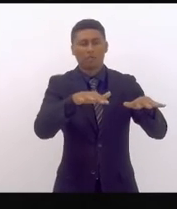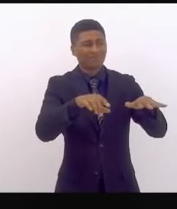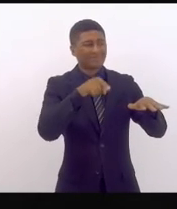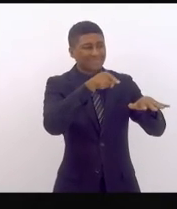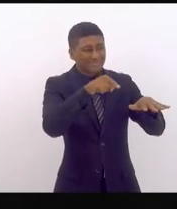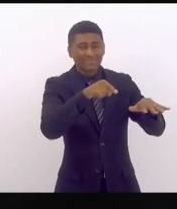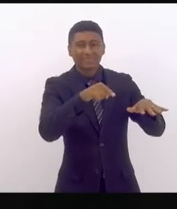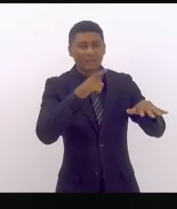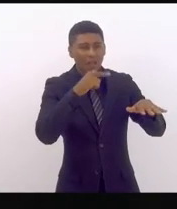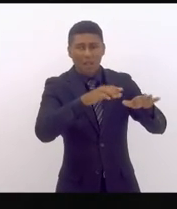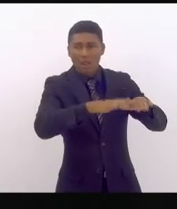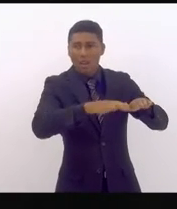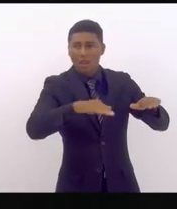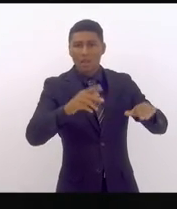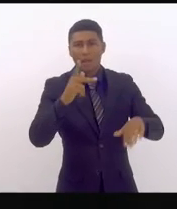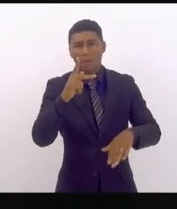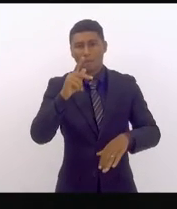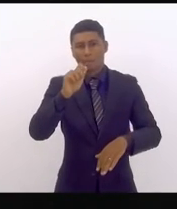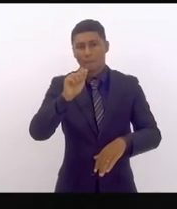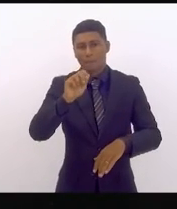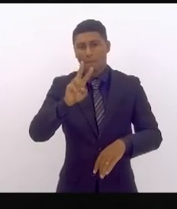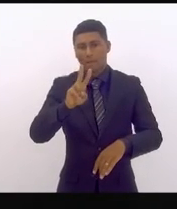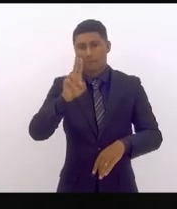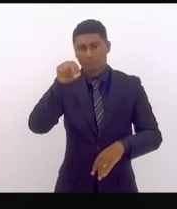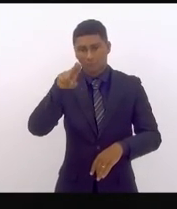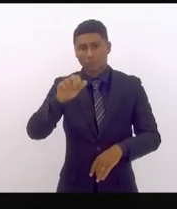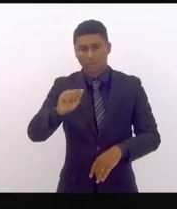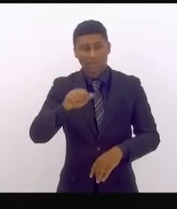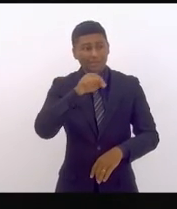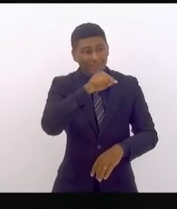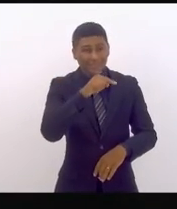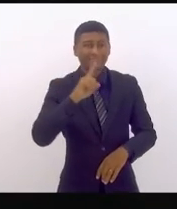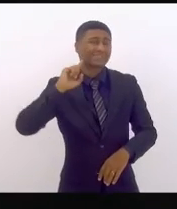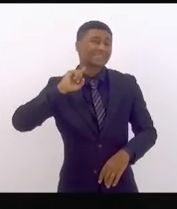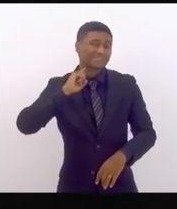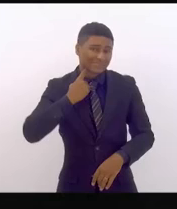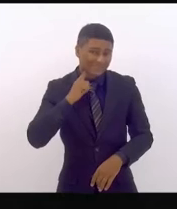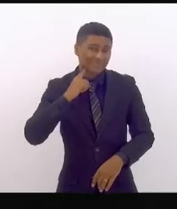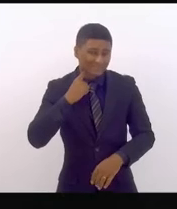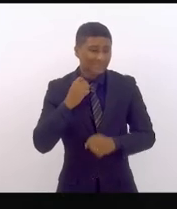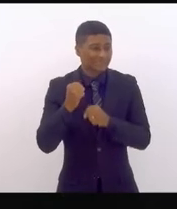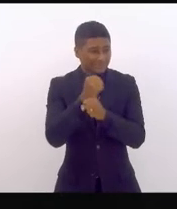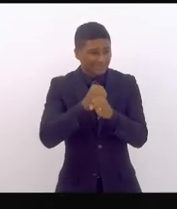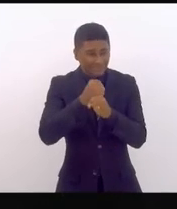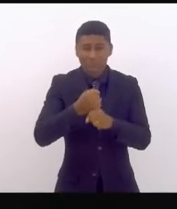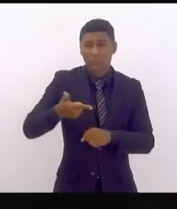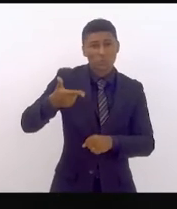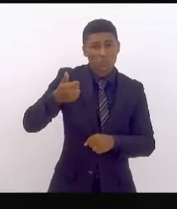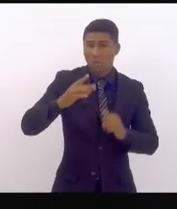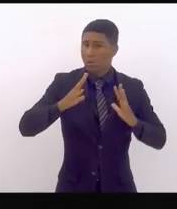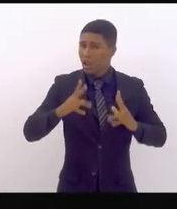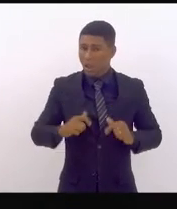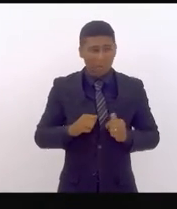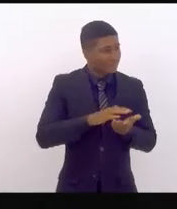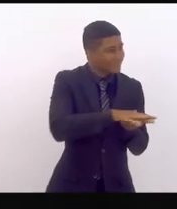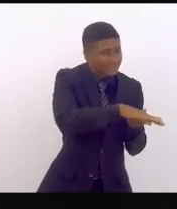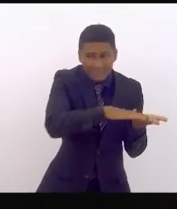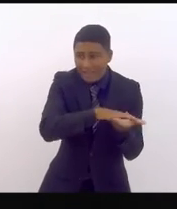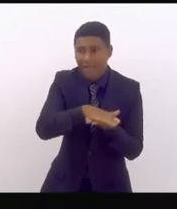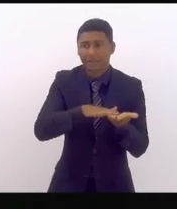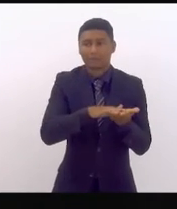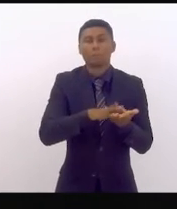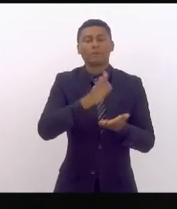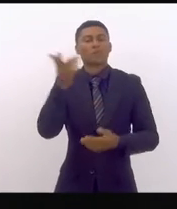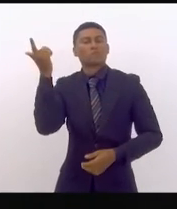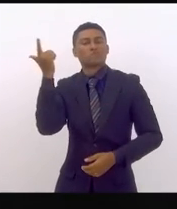dragados Como o Rio Pavuna podemos tragar da Pavuna fazendo divisa com Anchieta em